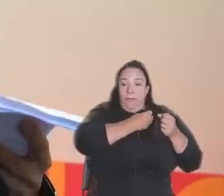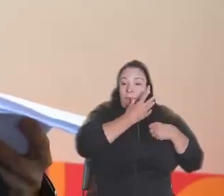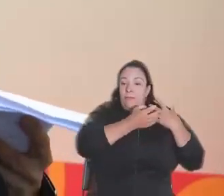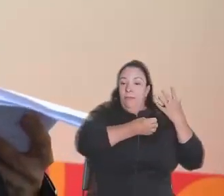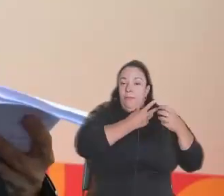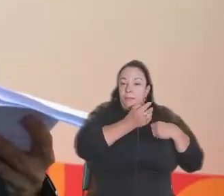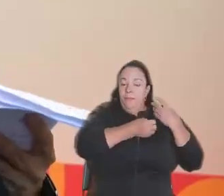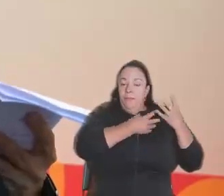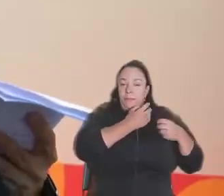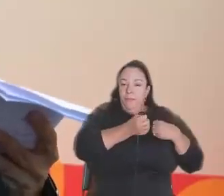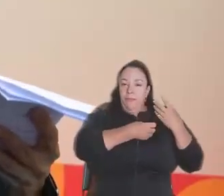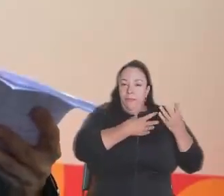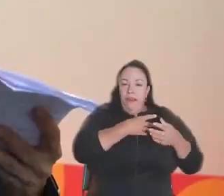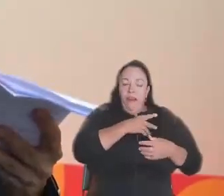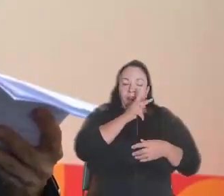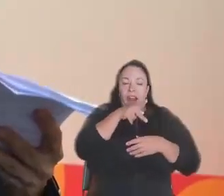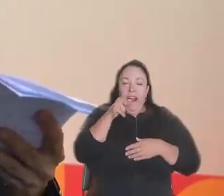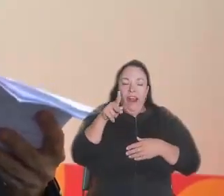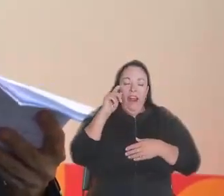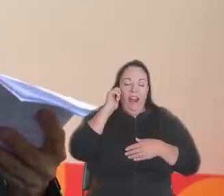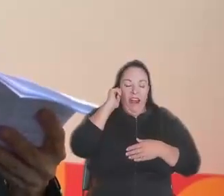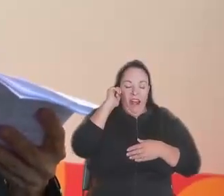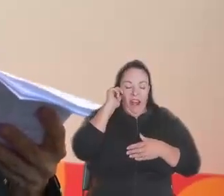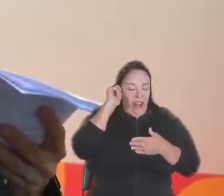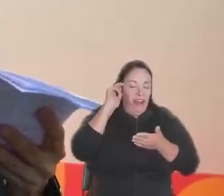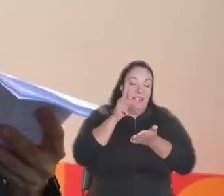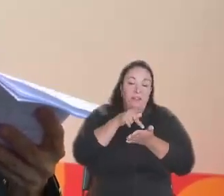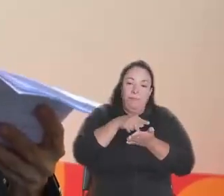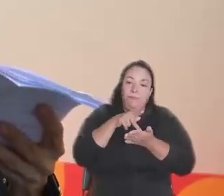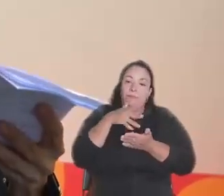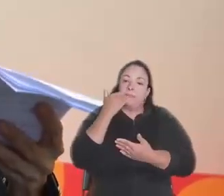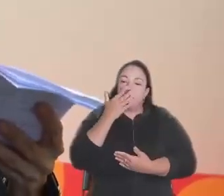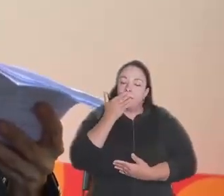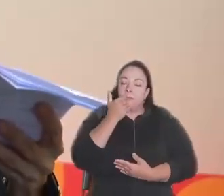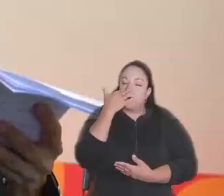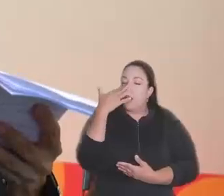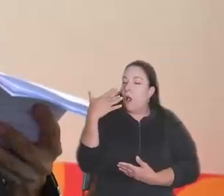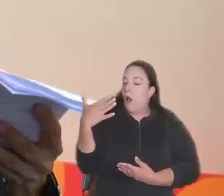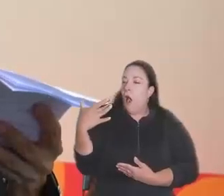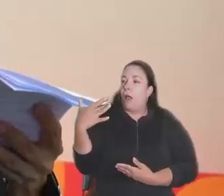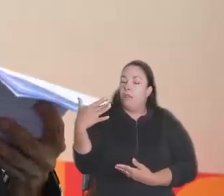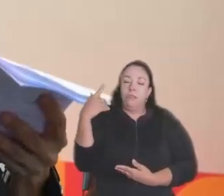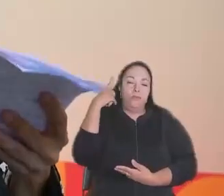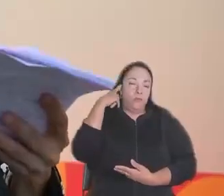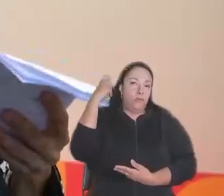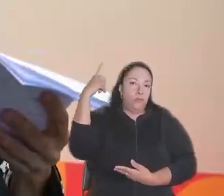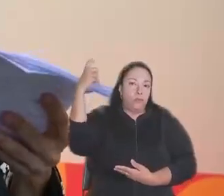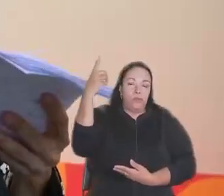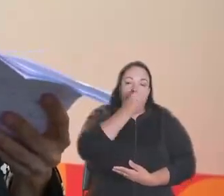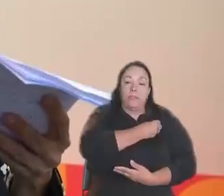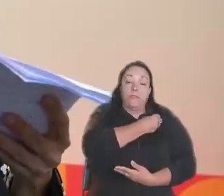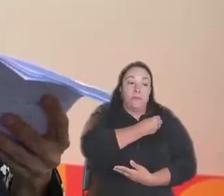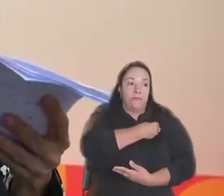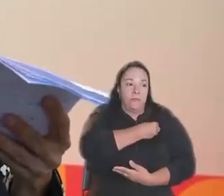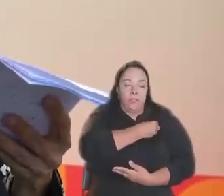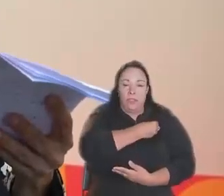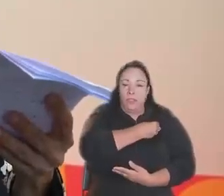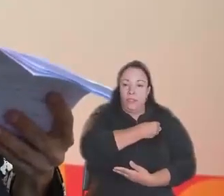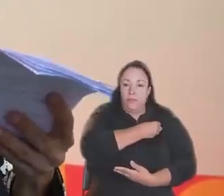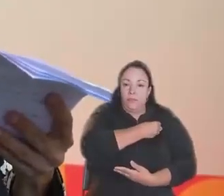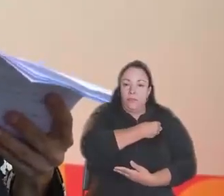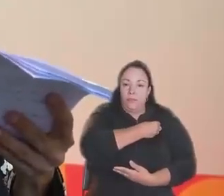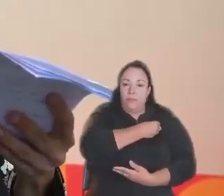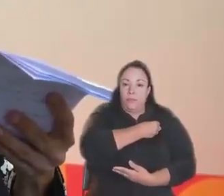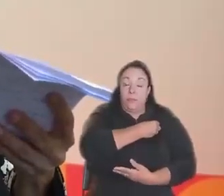Zé Oscar. O verdadeiro alimento que vinha das cores, dos sons, da vida que despertava.